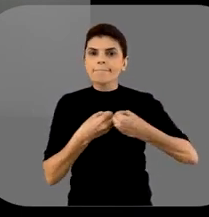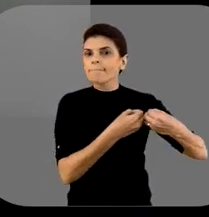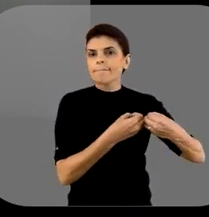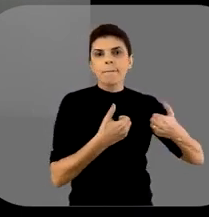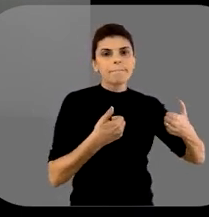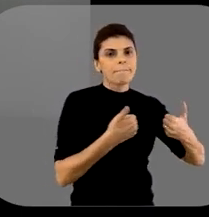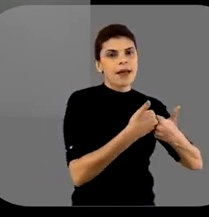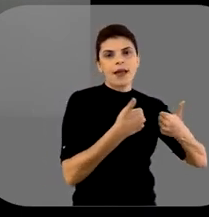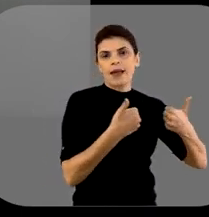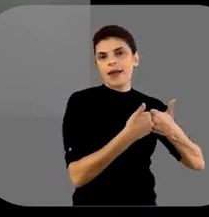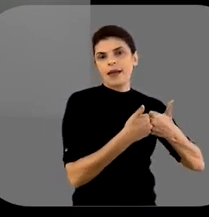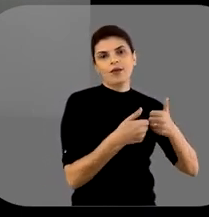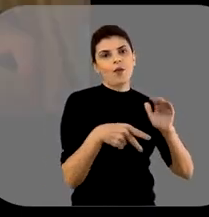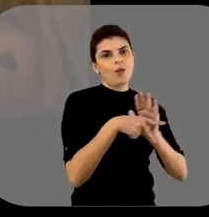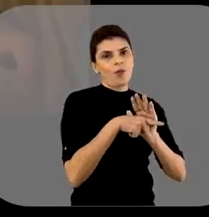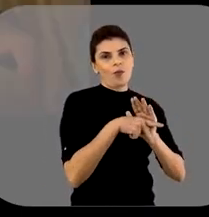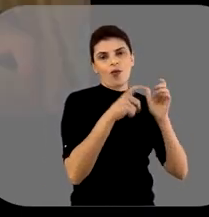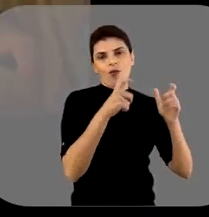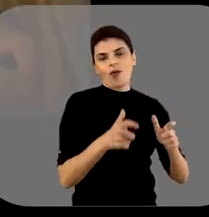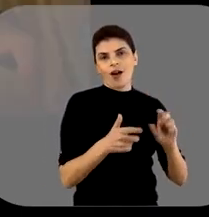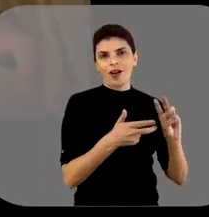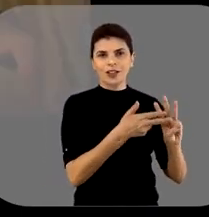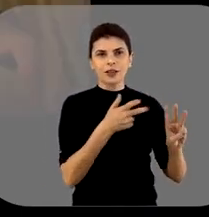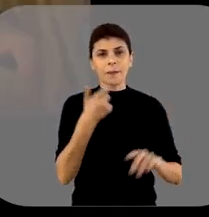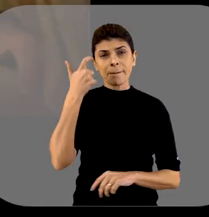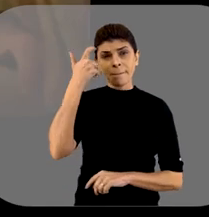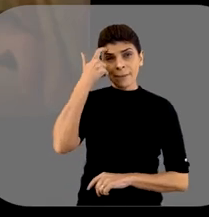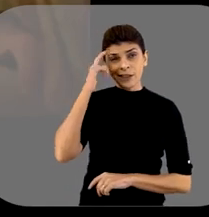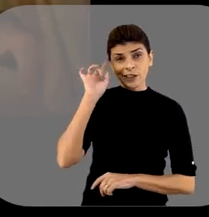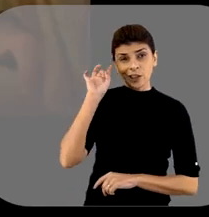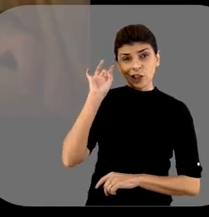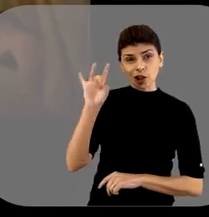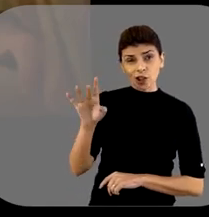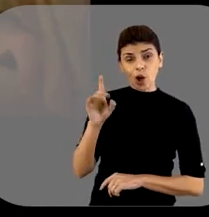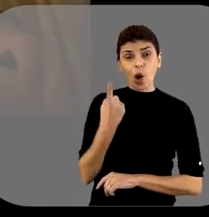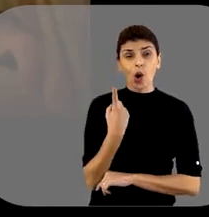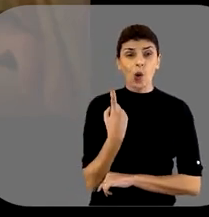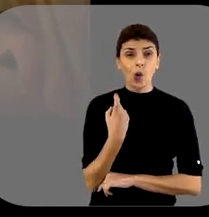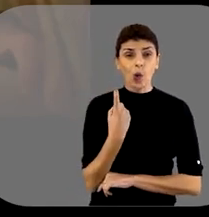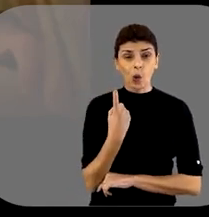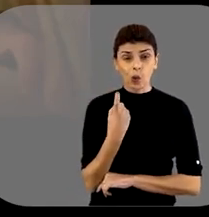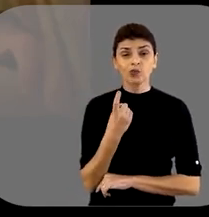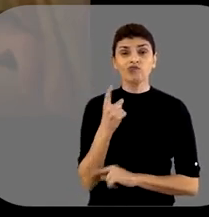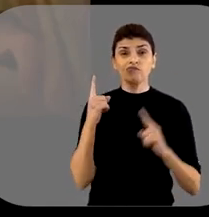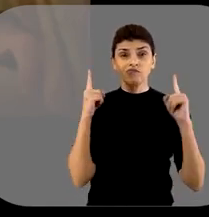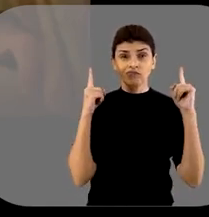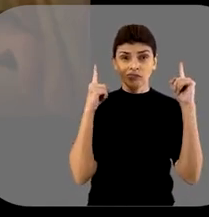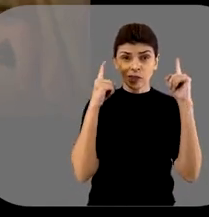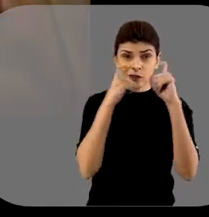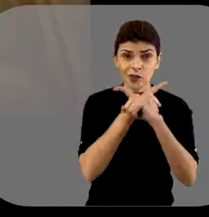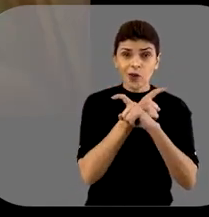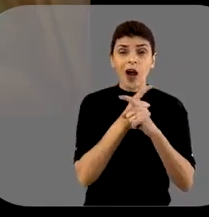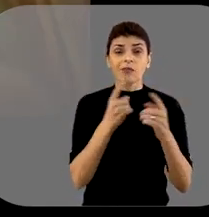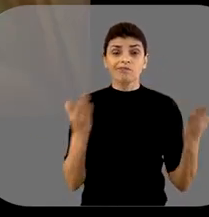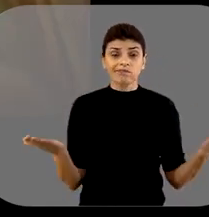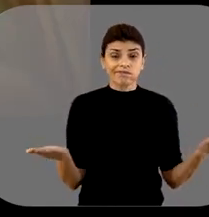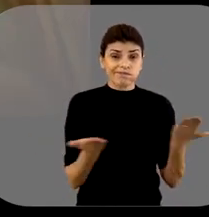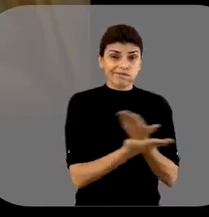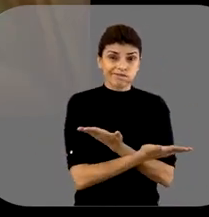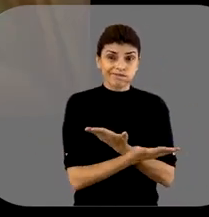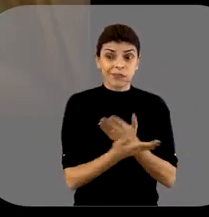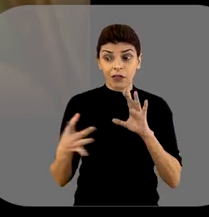possível daquilo que ela vai encontrar na terra indígena. Se a gente pensasse só naquele vetor, num único vetor, que é o vetor